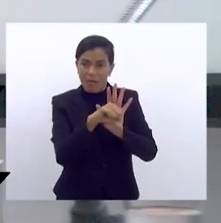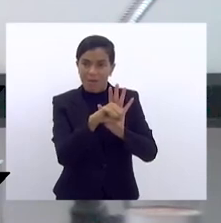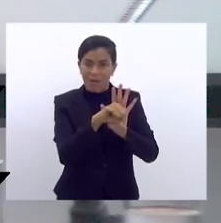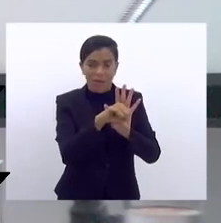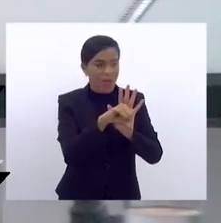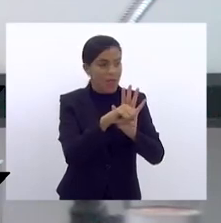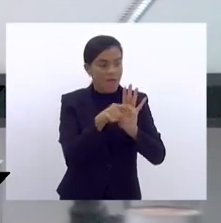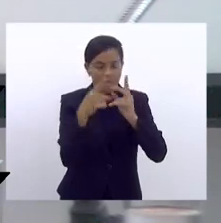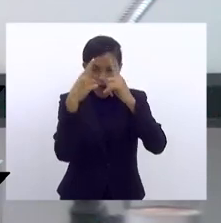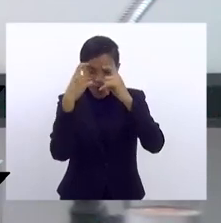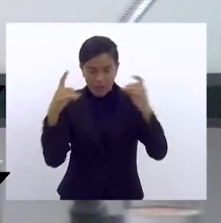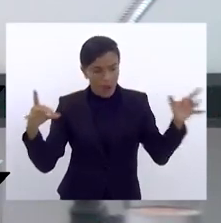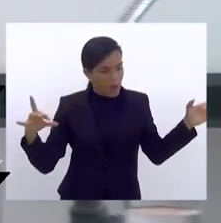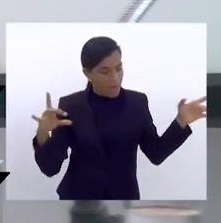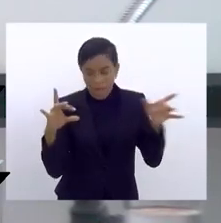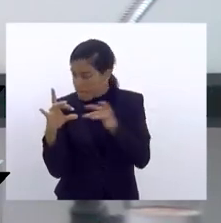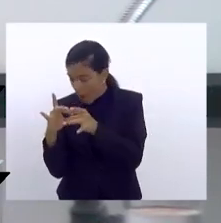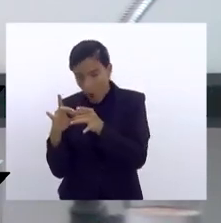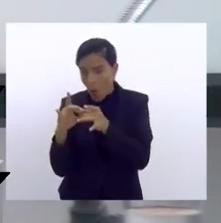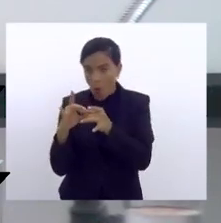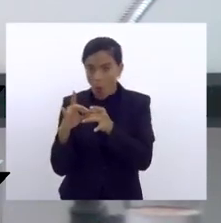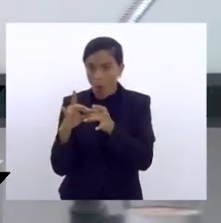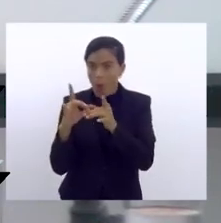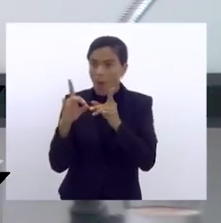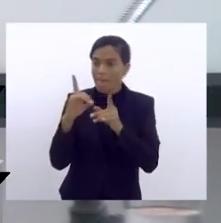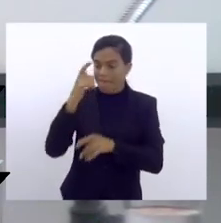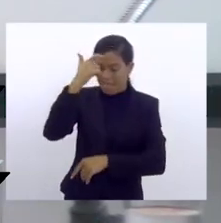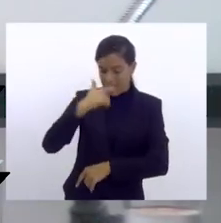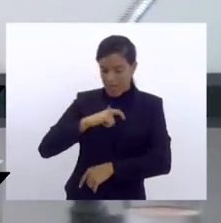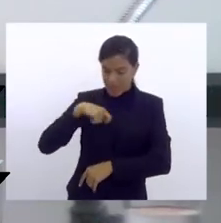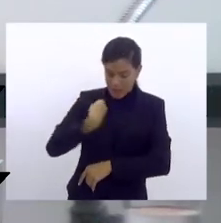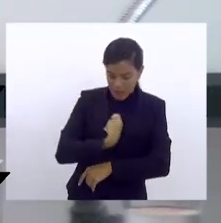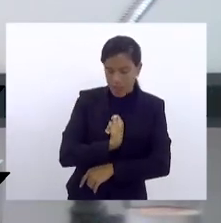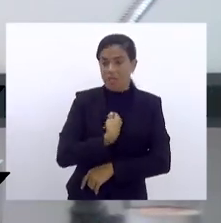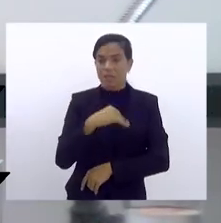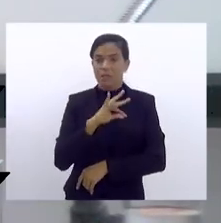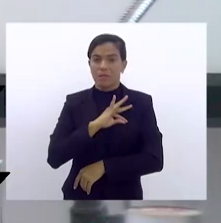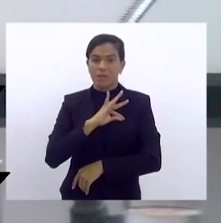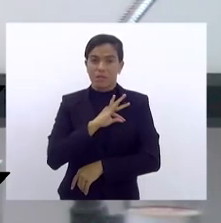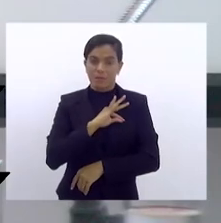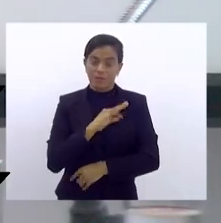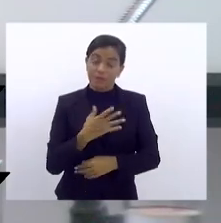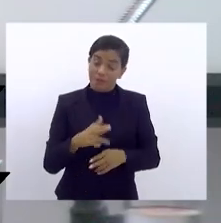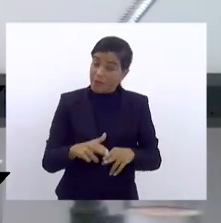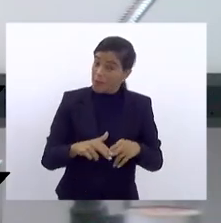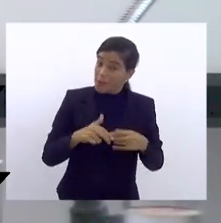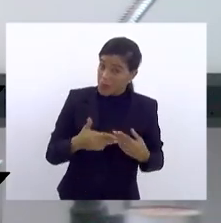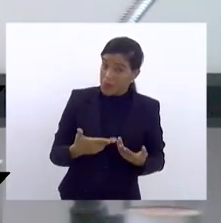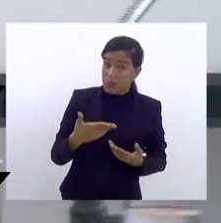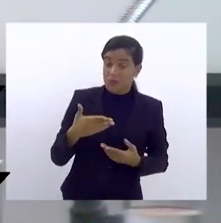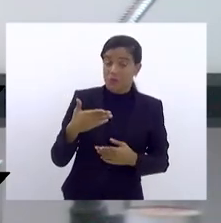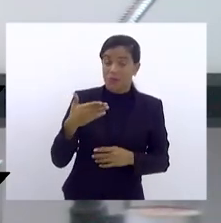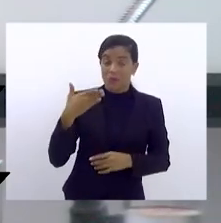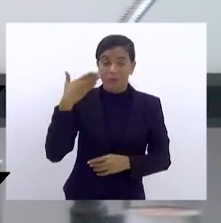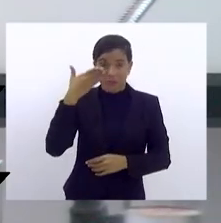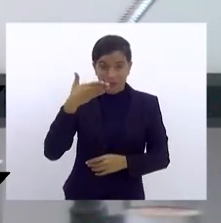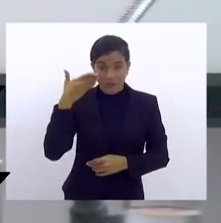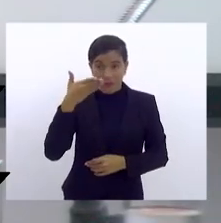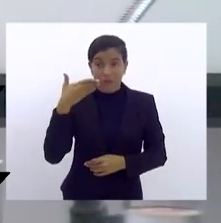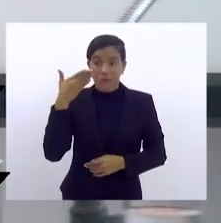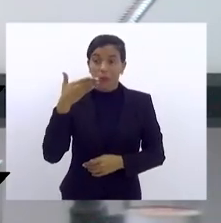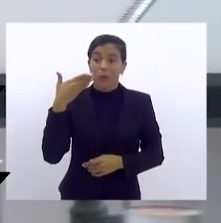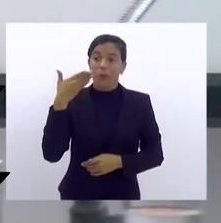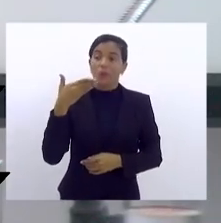direto e automático com polícia né e por isso esse discurso vinha sendo